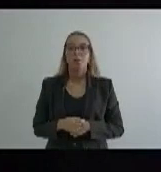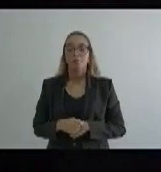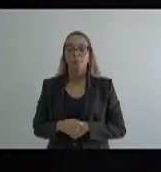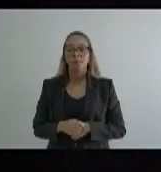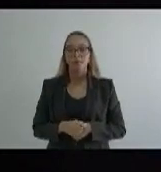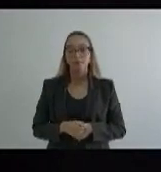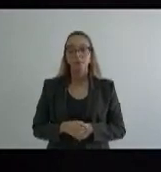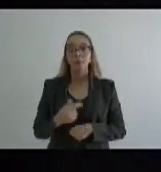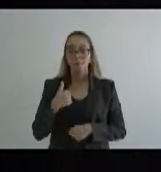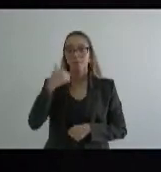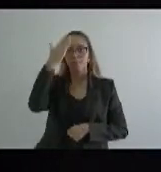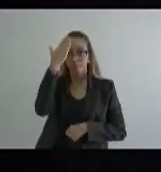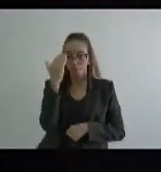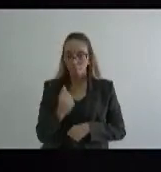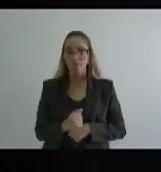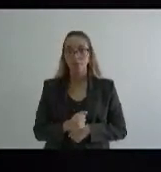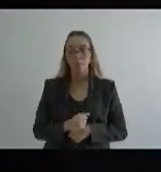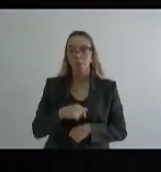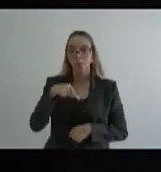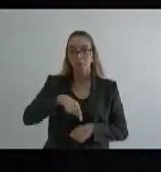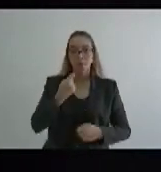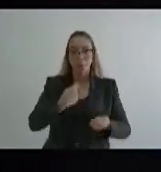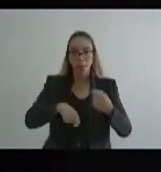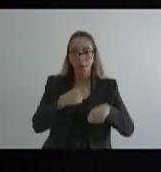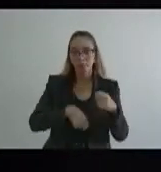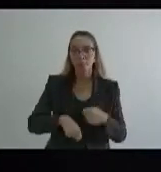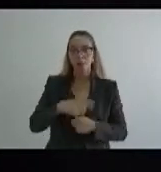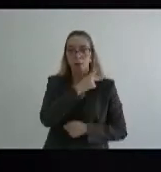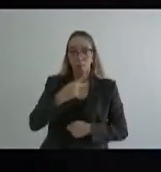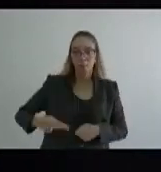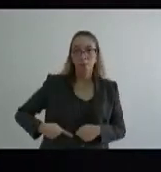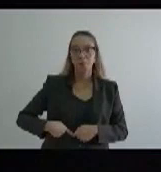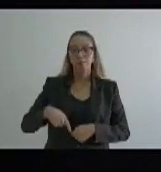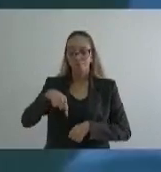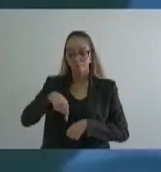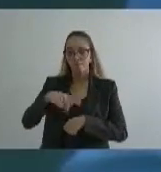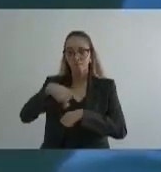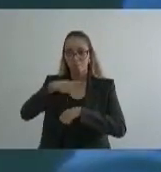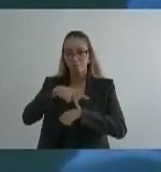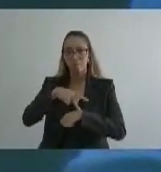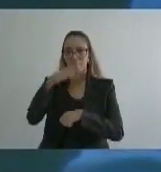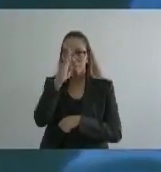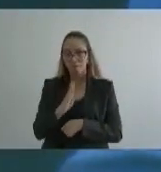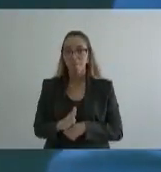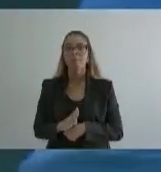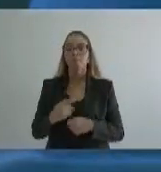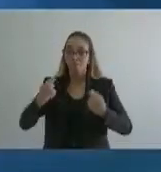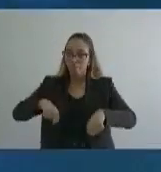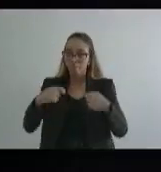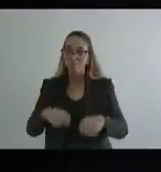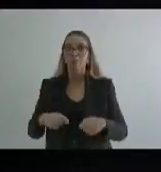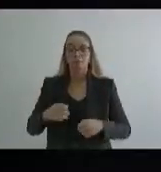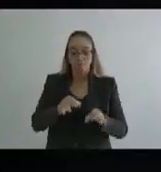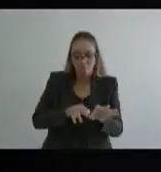representamos. E sabemos o quanto que a administração pública no Brasil carece dessa habilidade, capacidade de